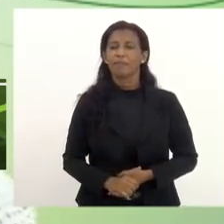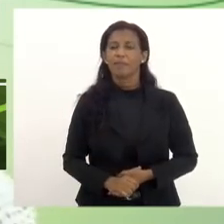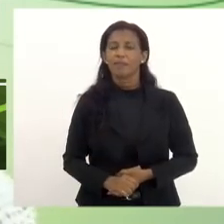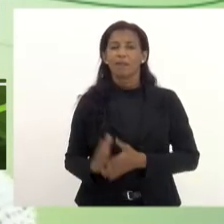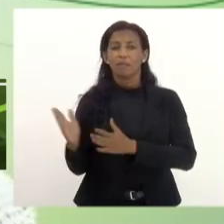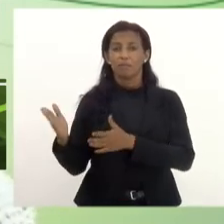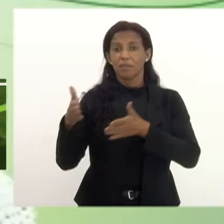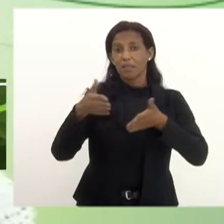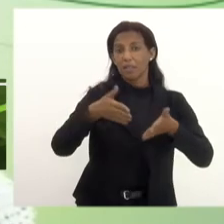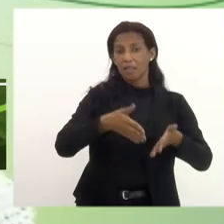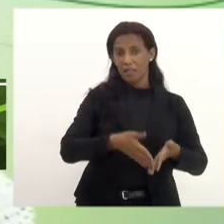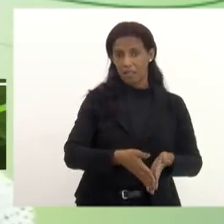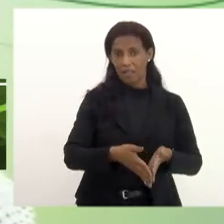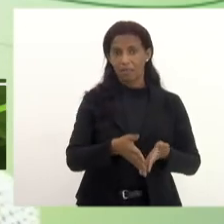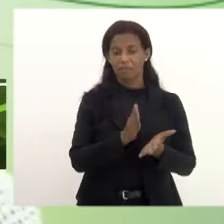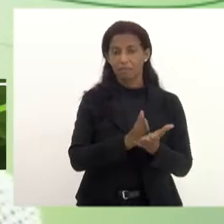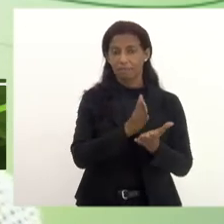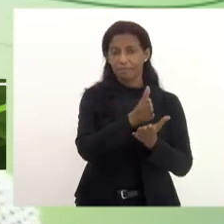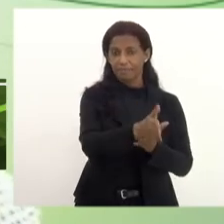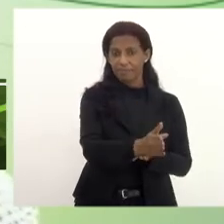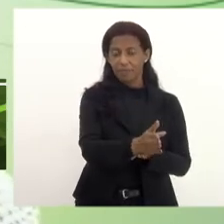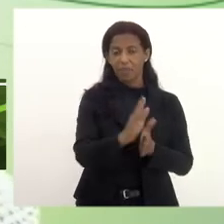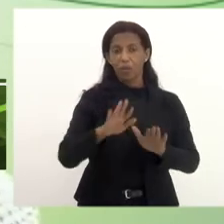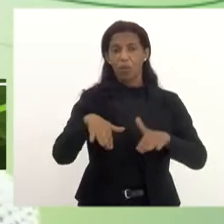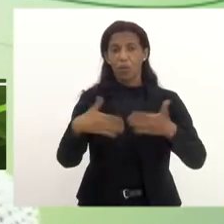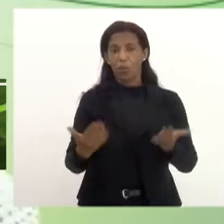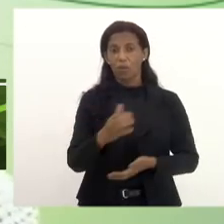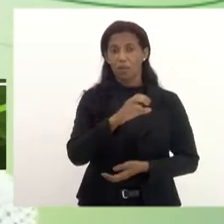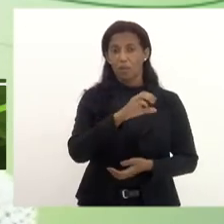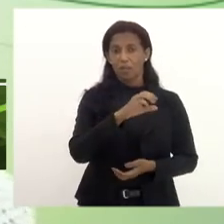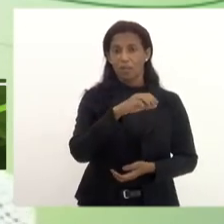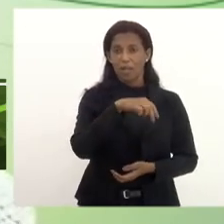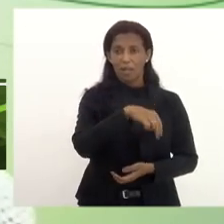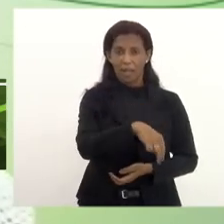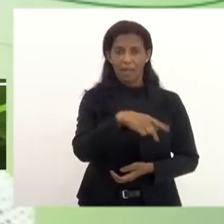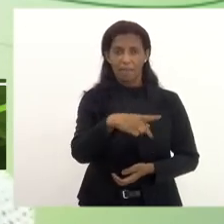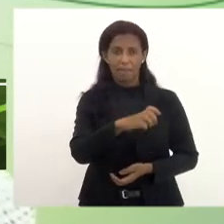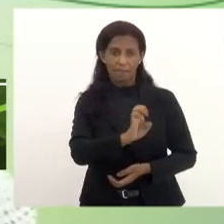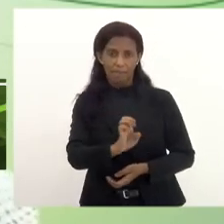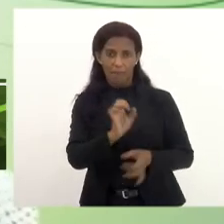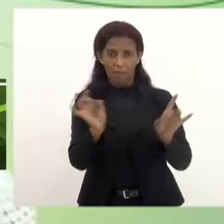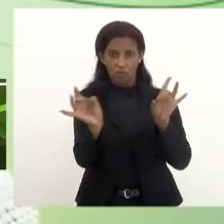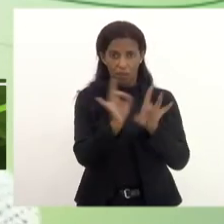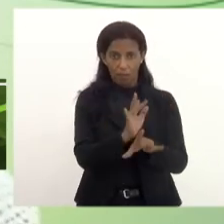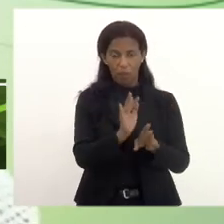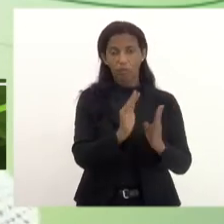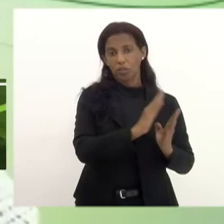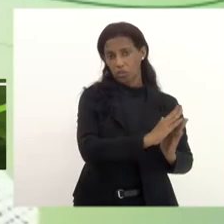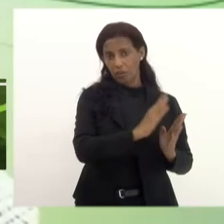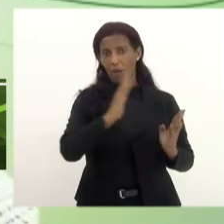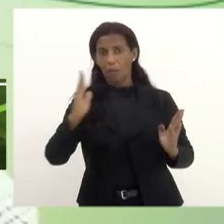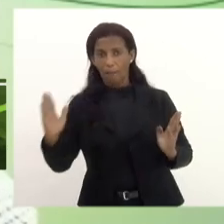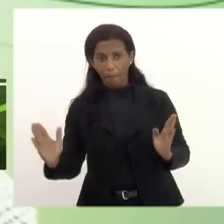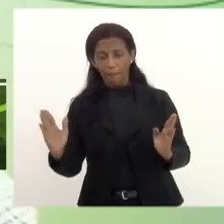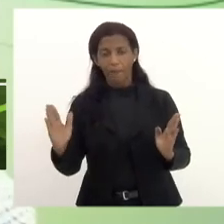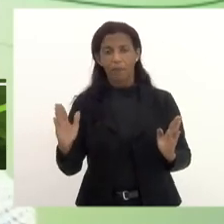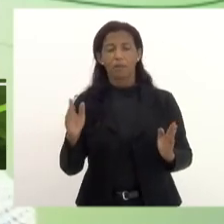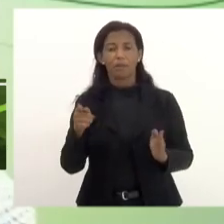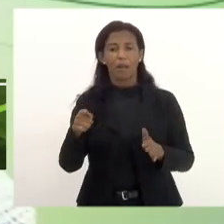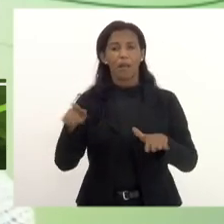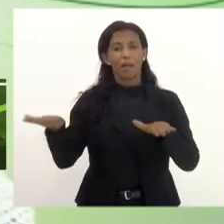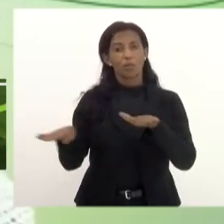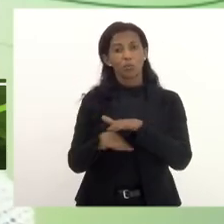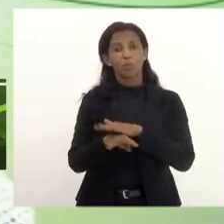inclinado para essa direção, é que quando o CNPE publicar a resolução dele, a gente vai prorrogar o prazo de submissão do TAC,